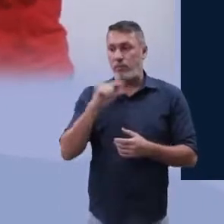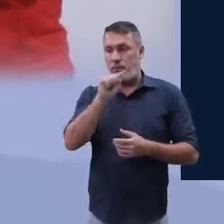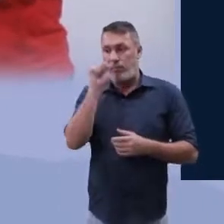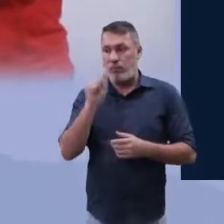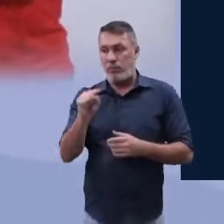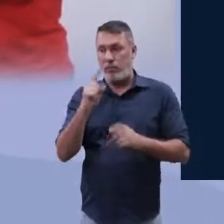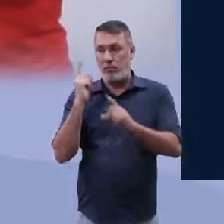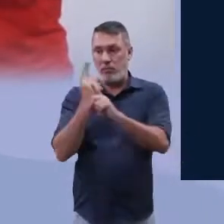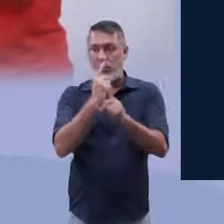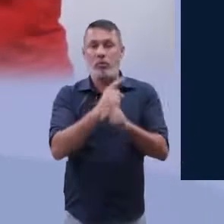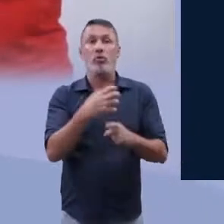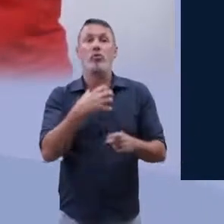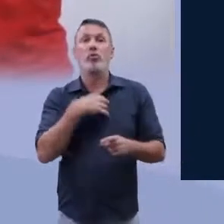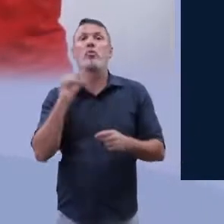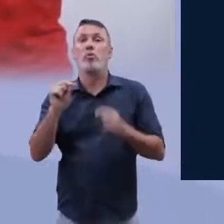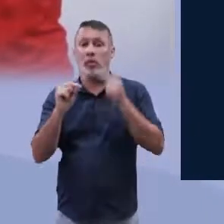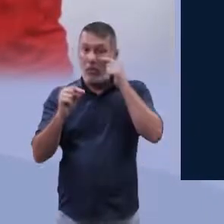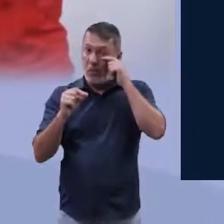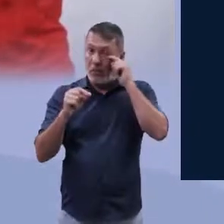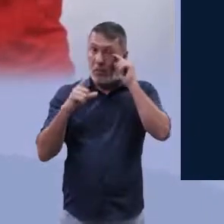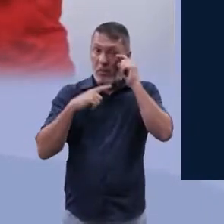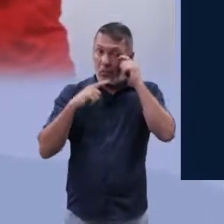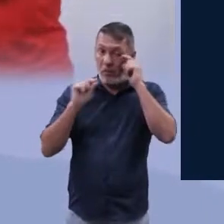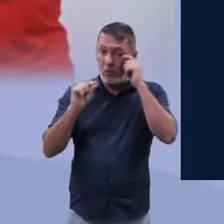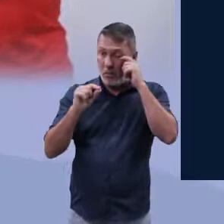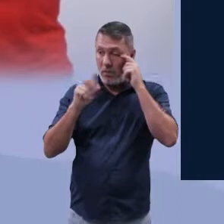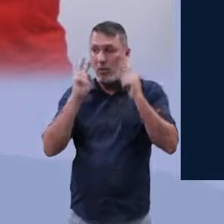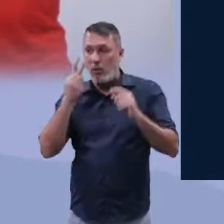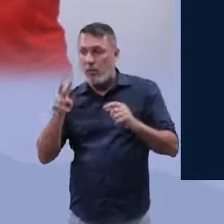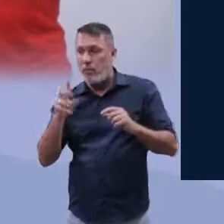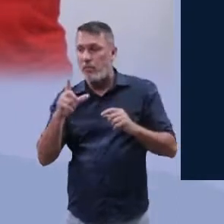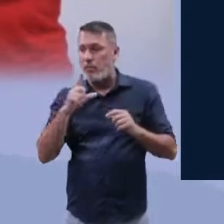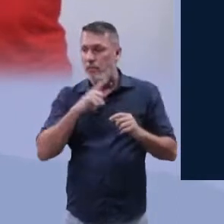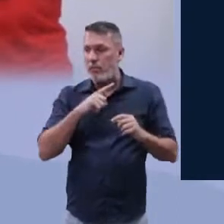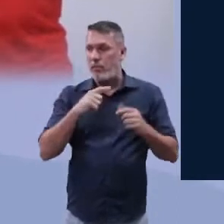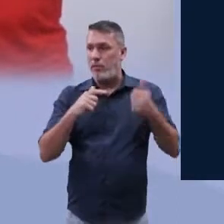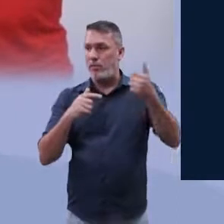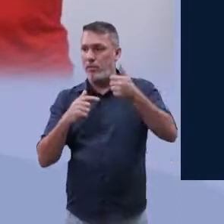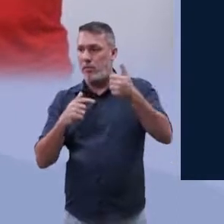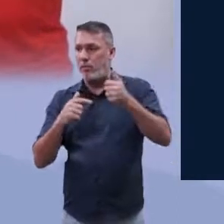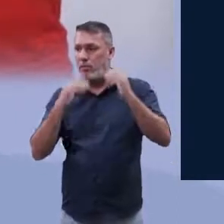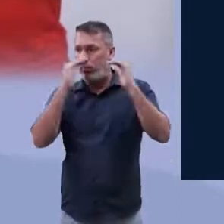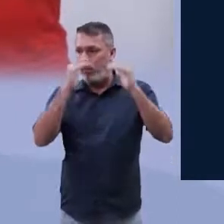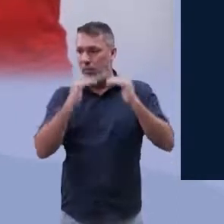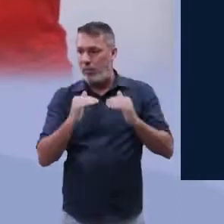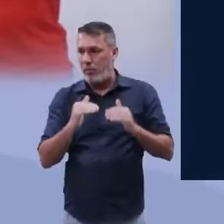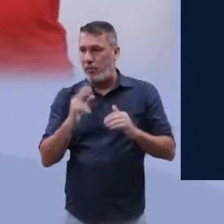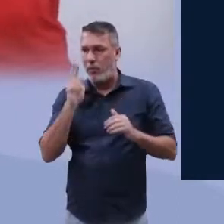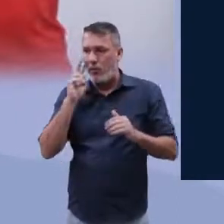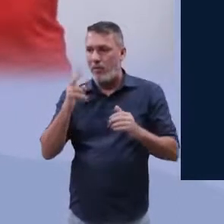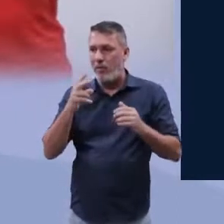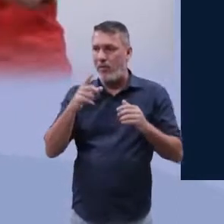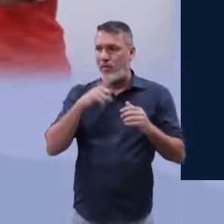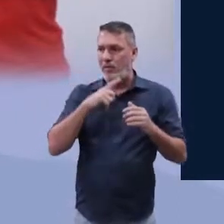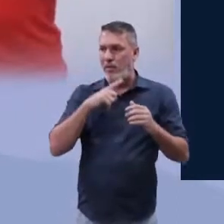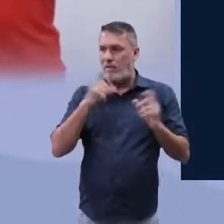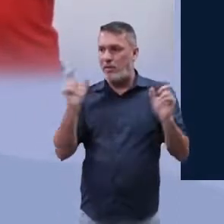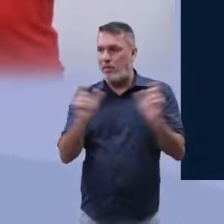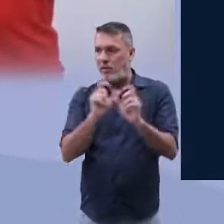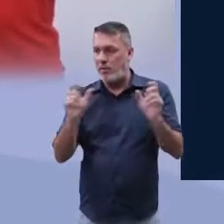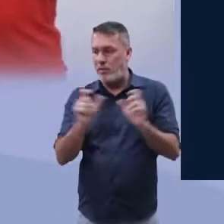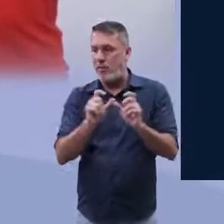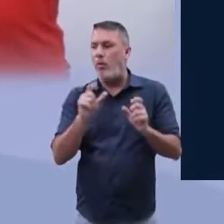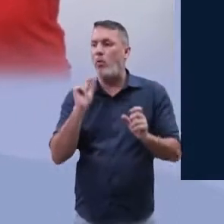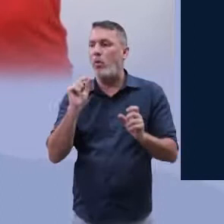forma interrogativa, são colocados no início da frase. Tá? Então, I will go to the beach tomorrow. Will I go to the